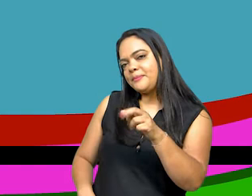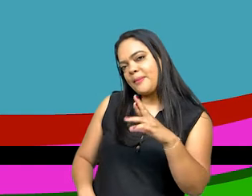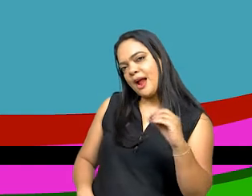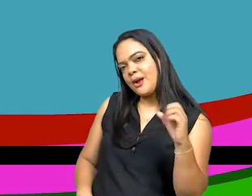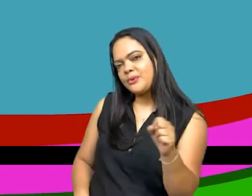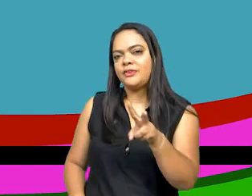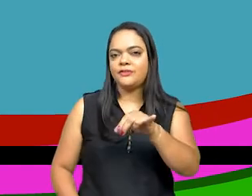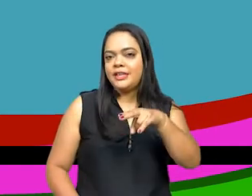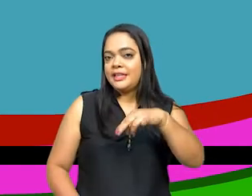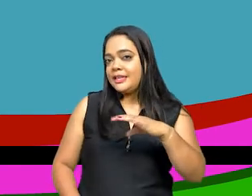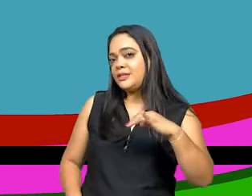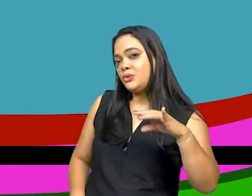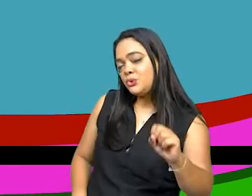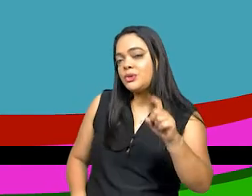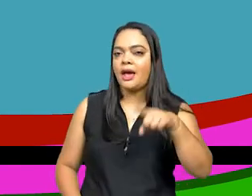Freitas Rosa,